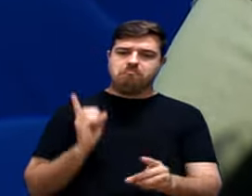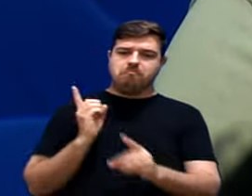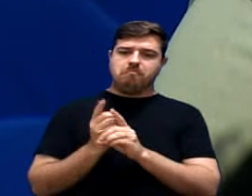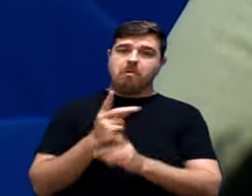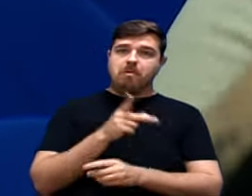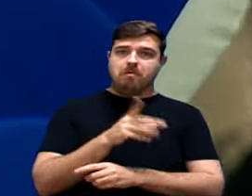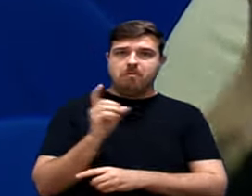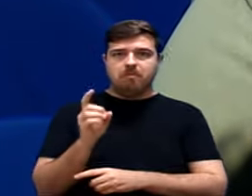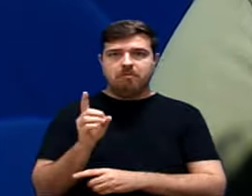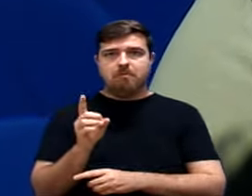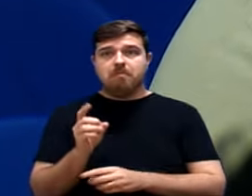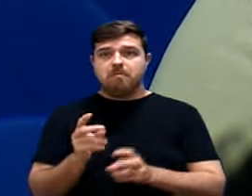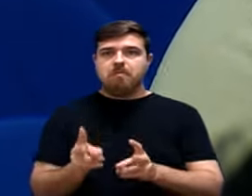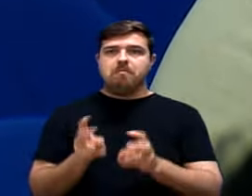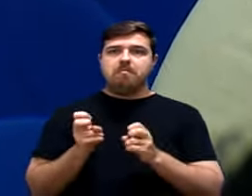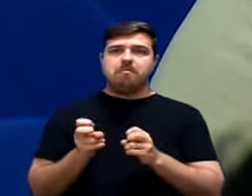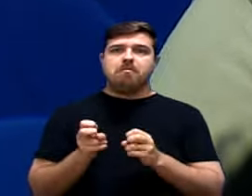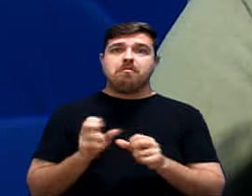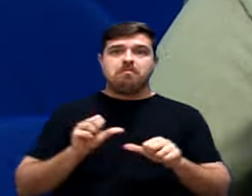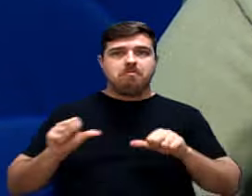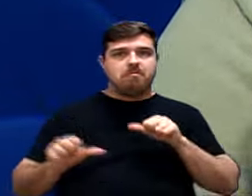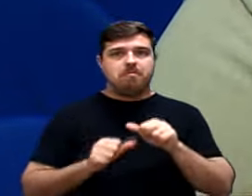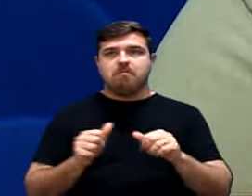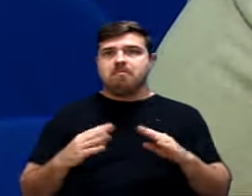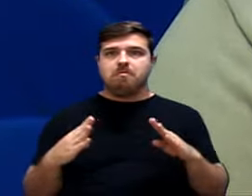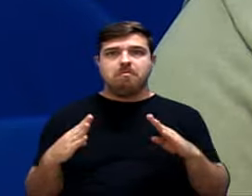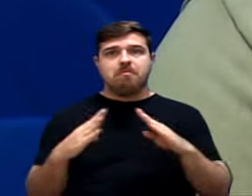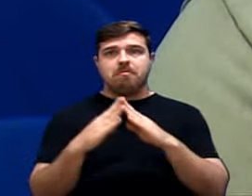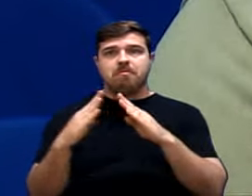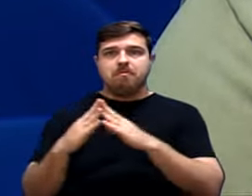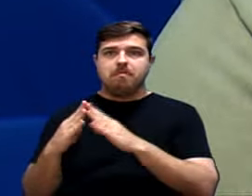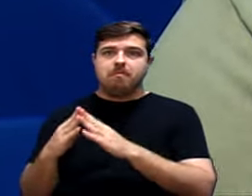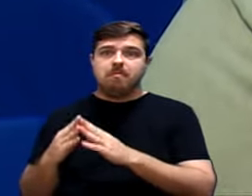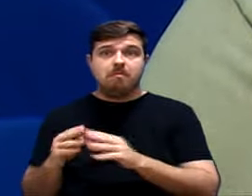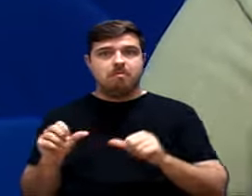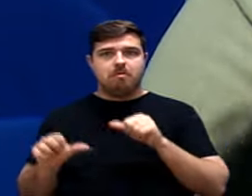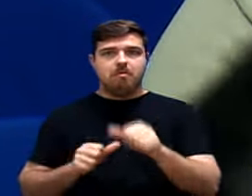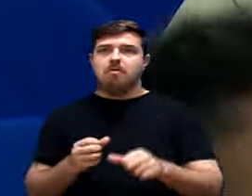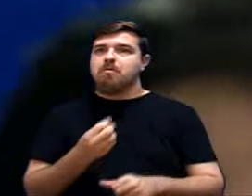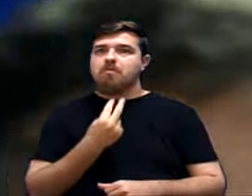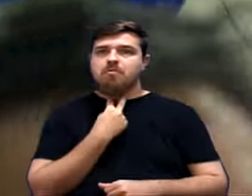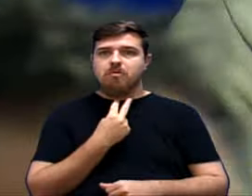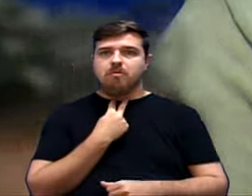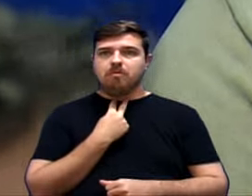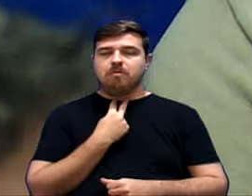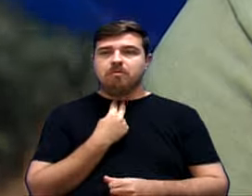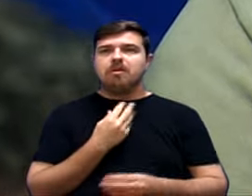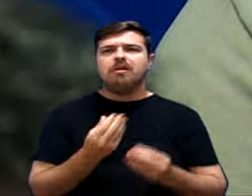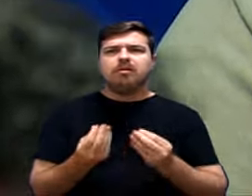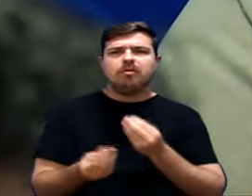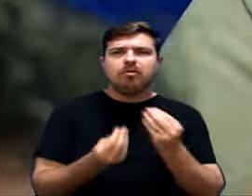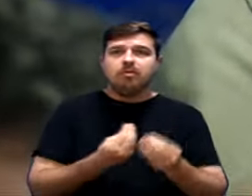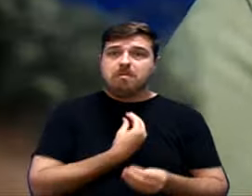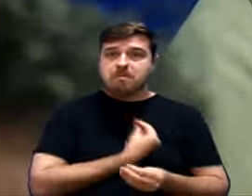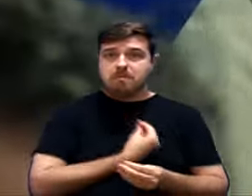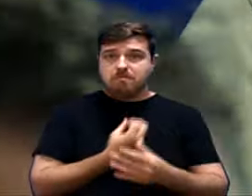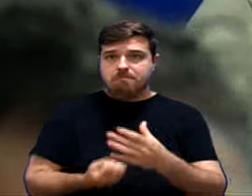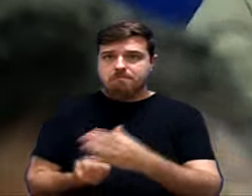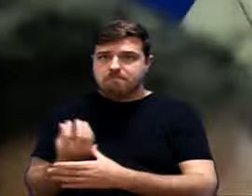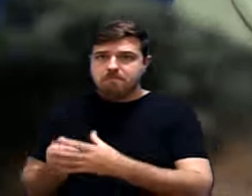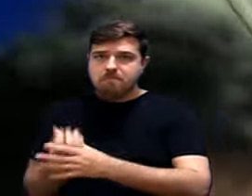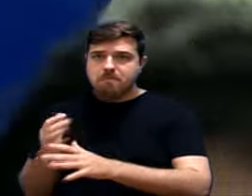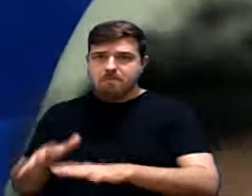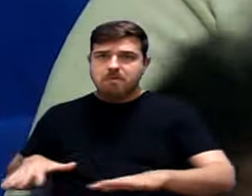que vocês mudaram zonas residenciais nesta região como nós vamos pôr mais pessoas num lugar que não tem